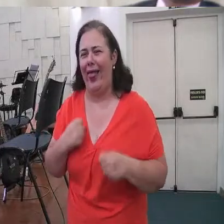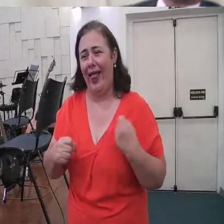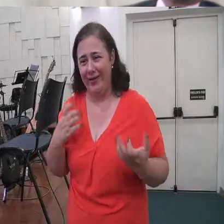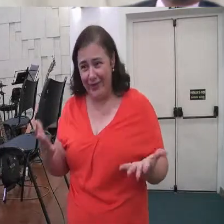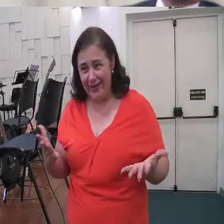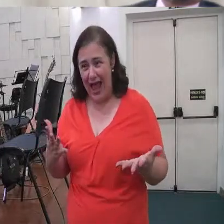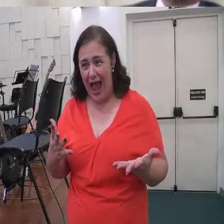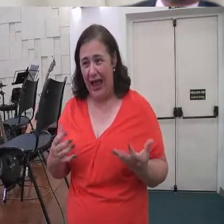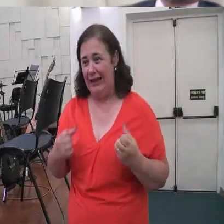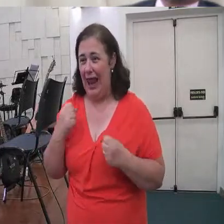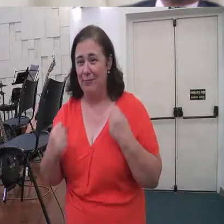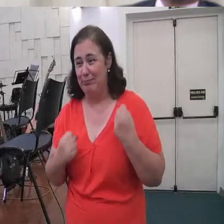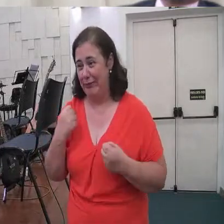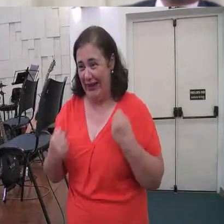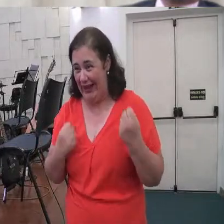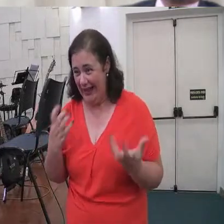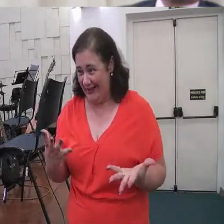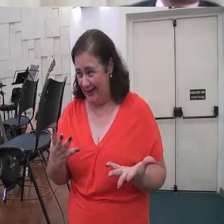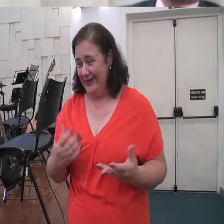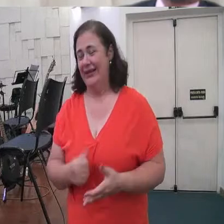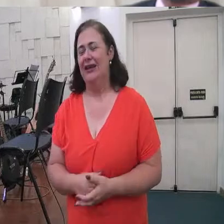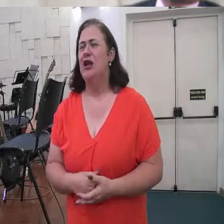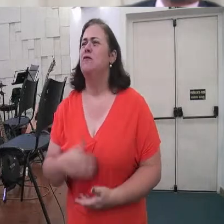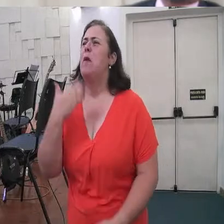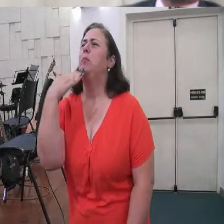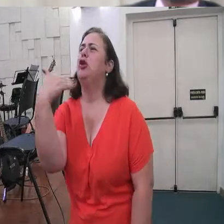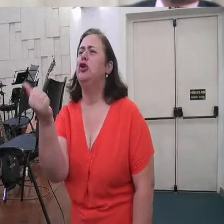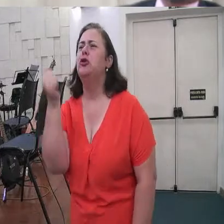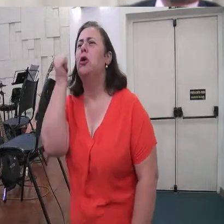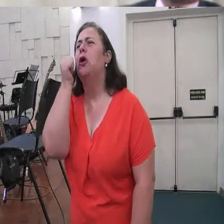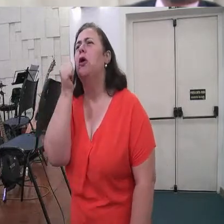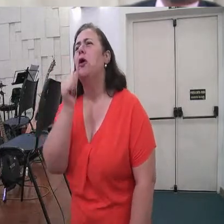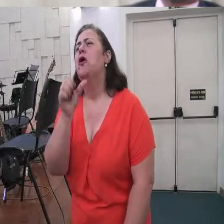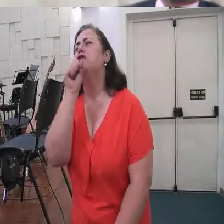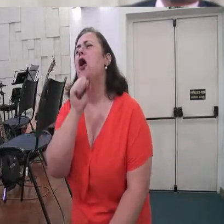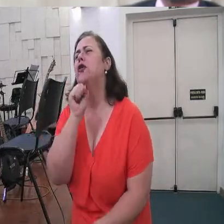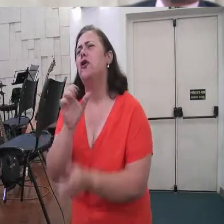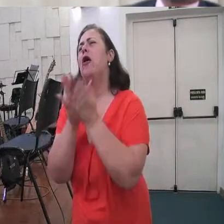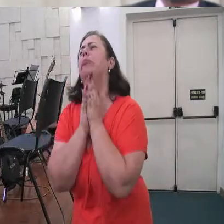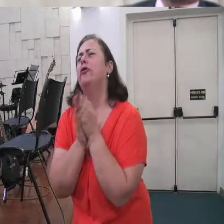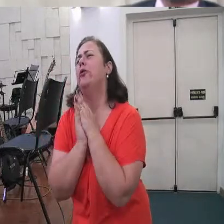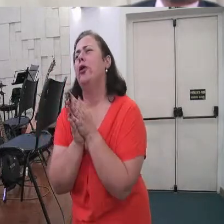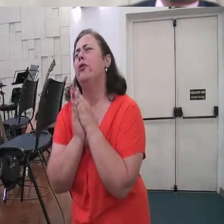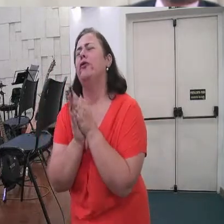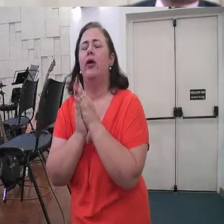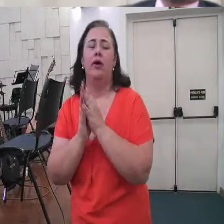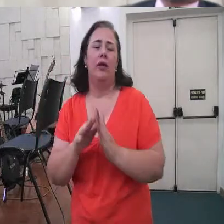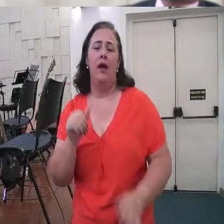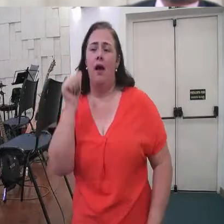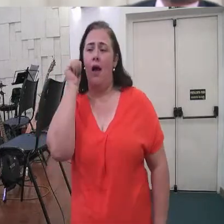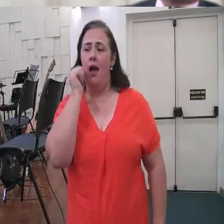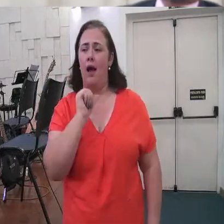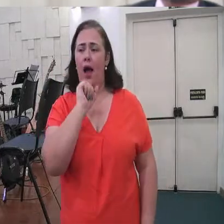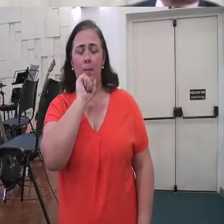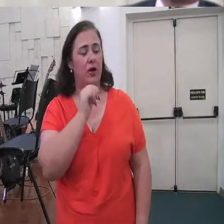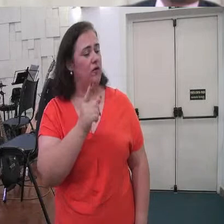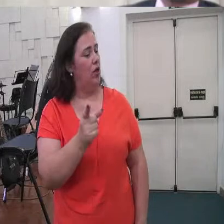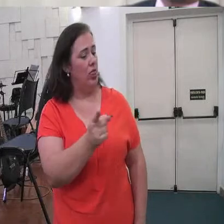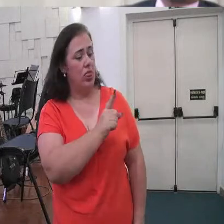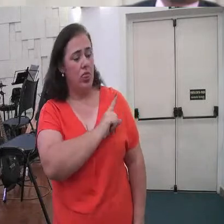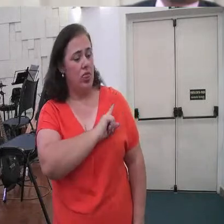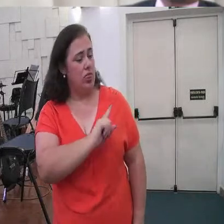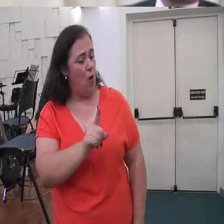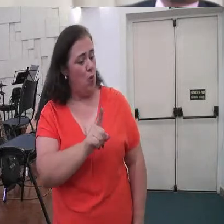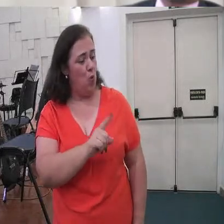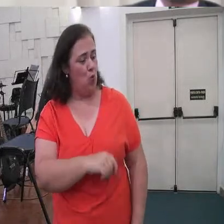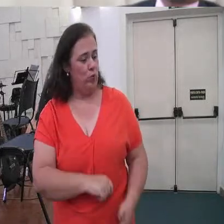chão, gritou, apelou para a vovó, mas a mamãe sabia o que era melhor para ele. É natural que uma criança